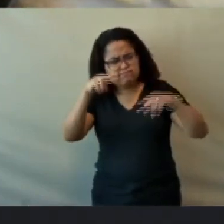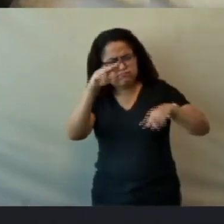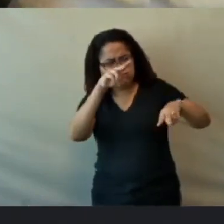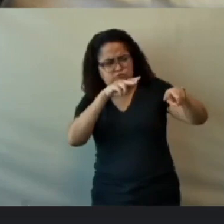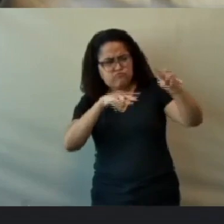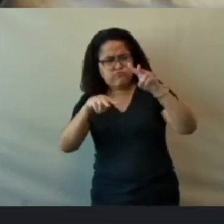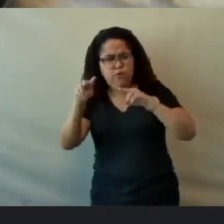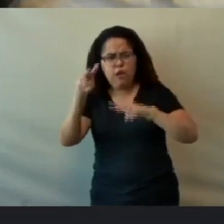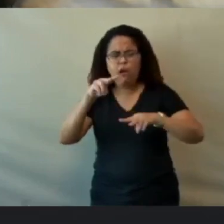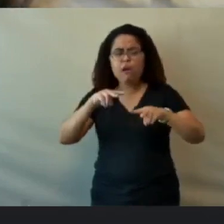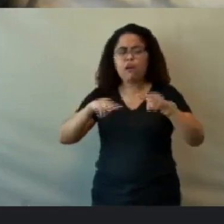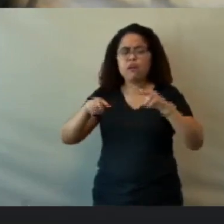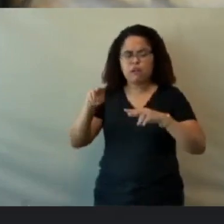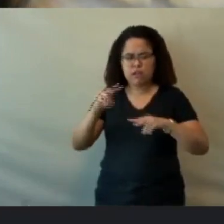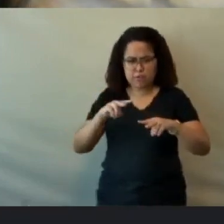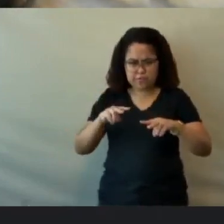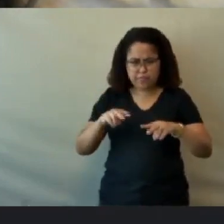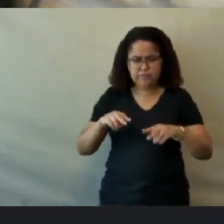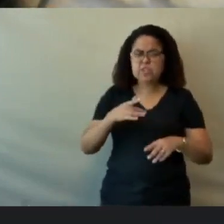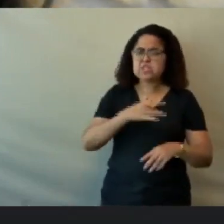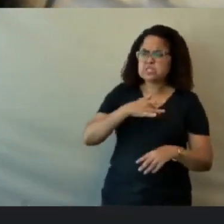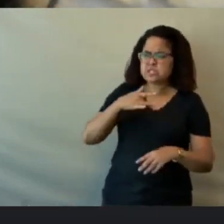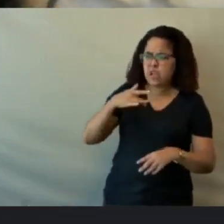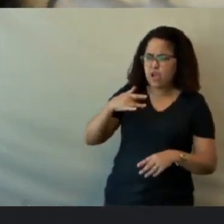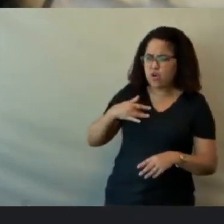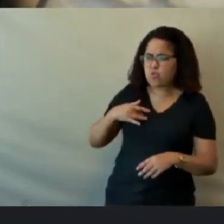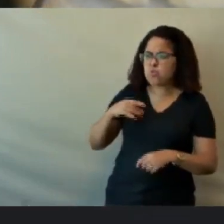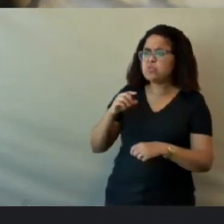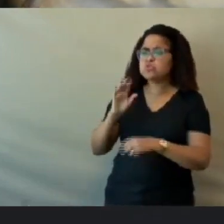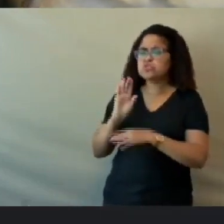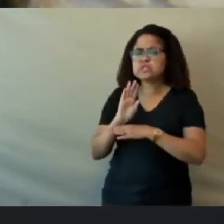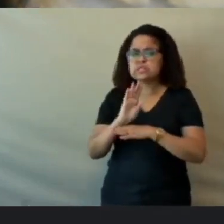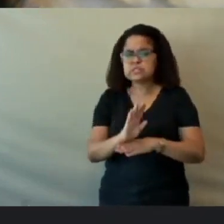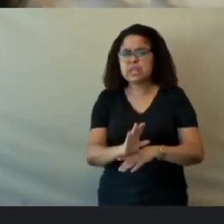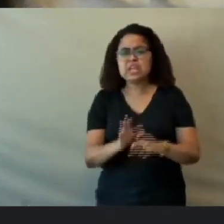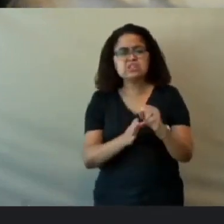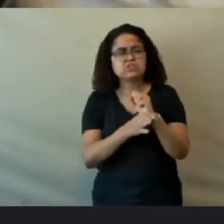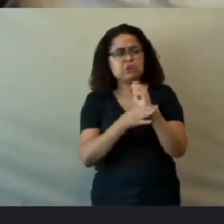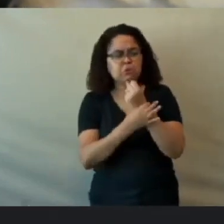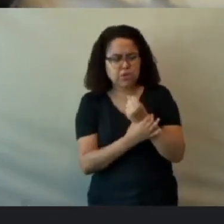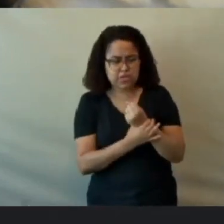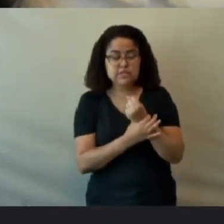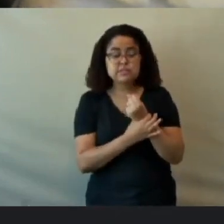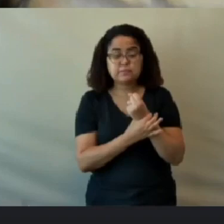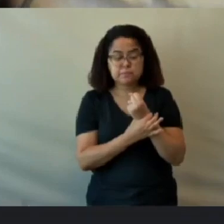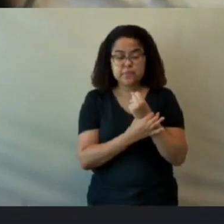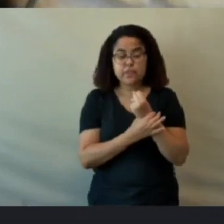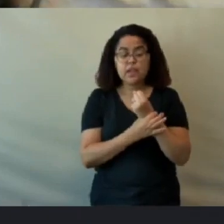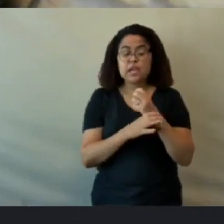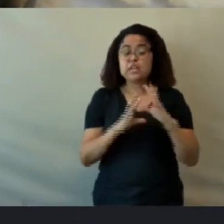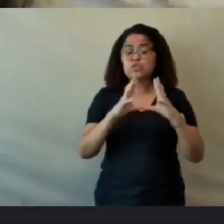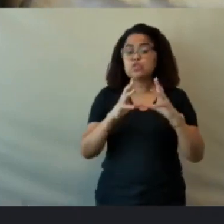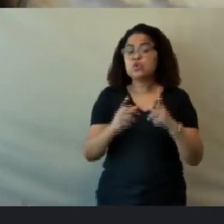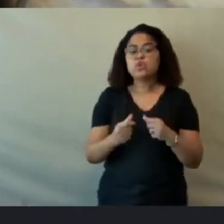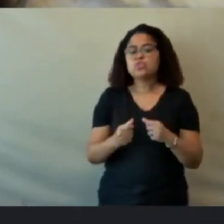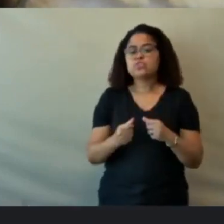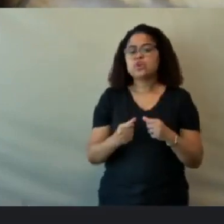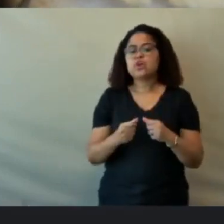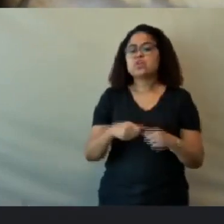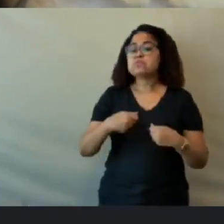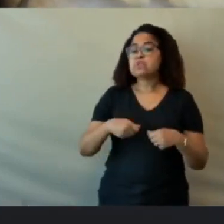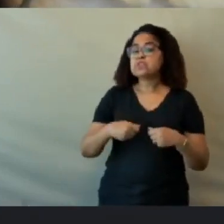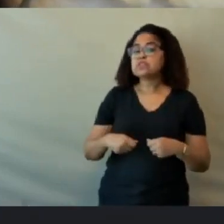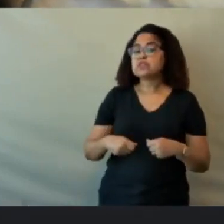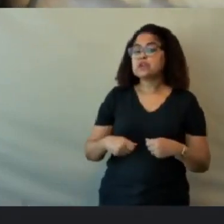de saúde mas de assistência de segurança em que todos nós precisamos de forma madura